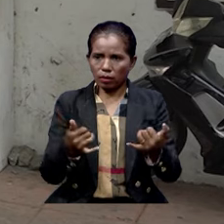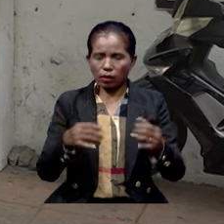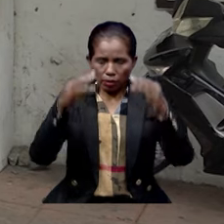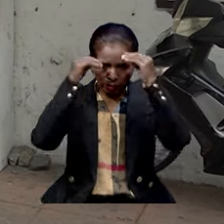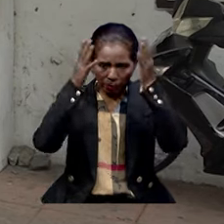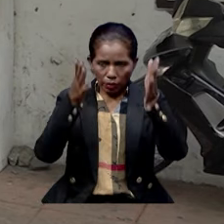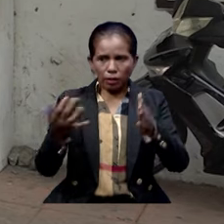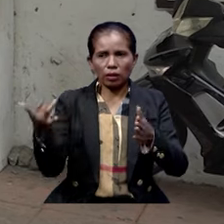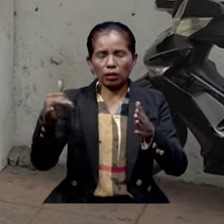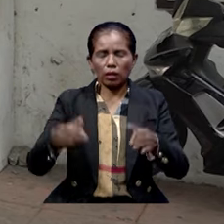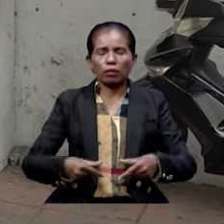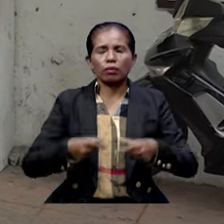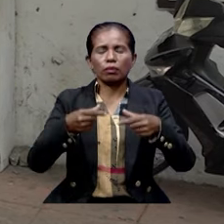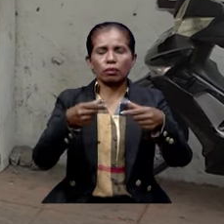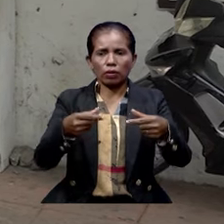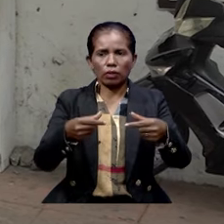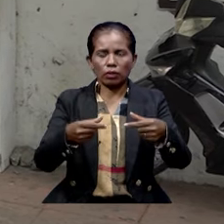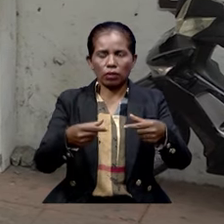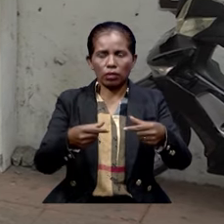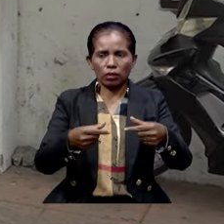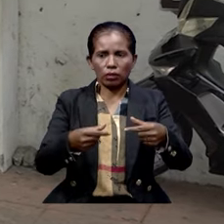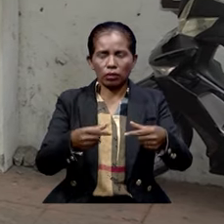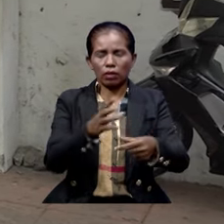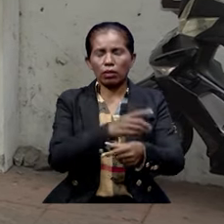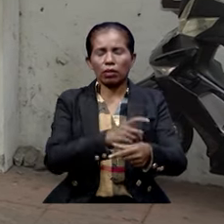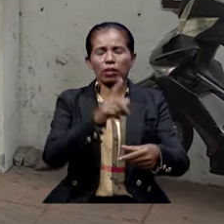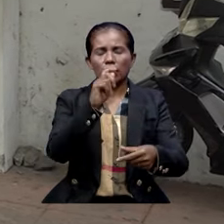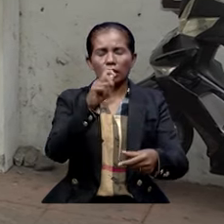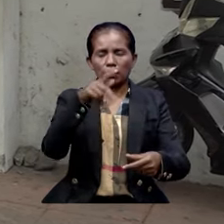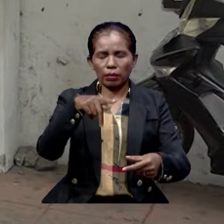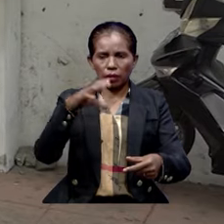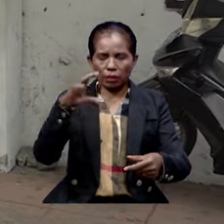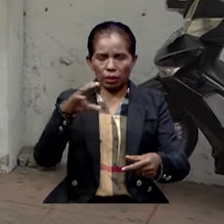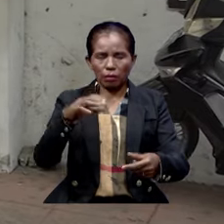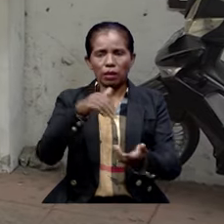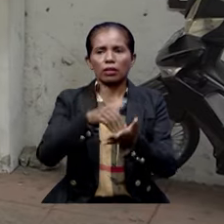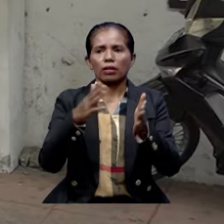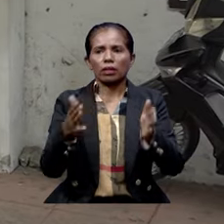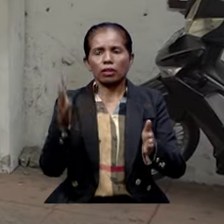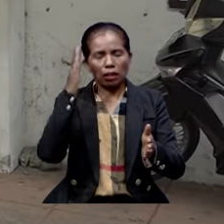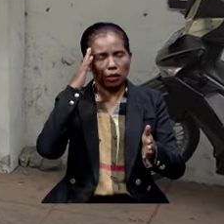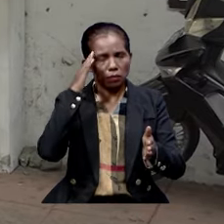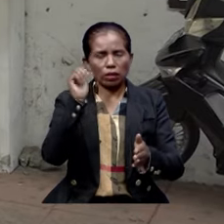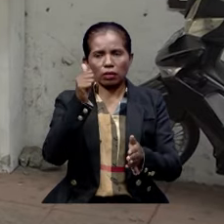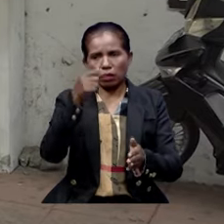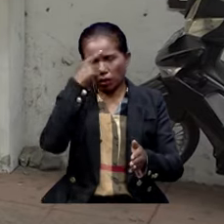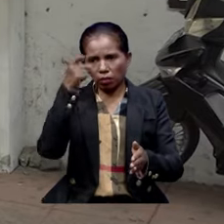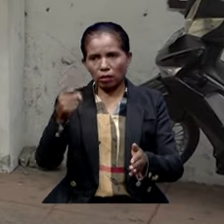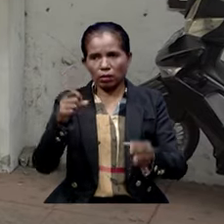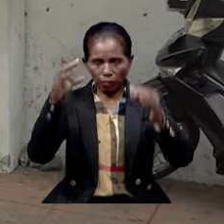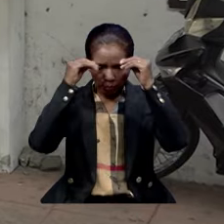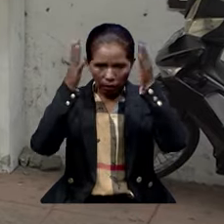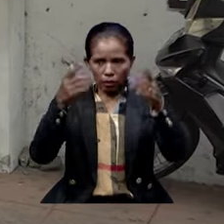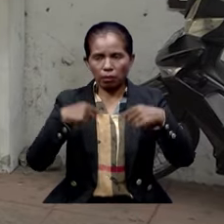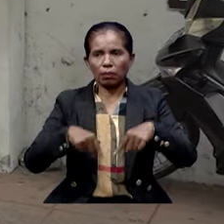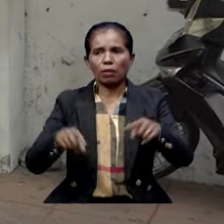sira ato fo trabalho da casa ato hansa makala ba estudante si anuin del sanulu tamba professor ba uma bela